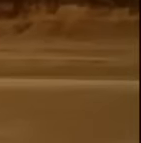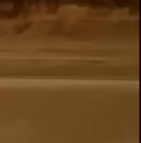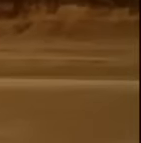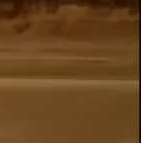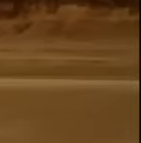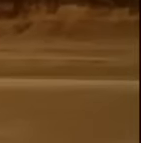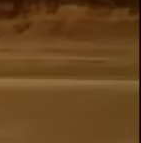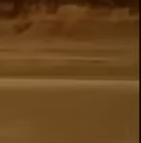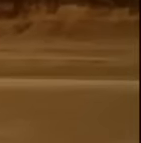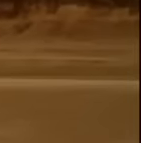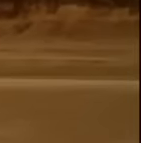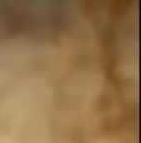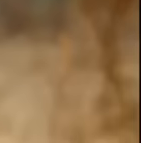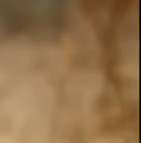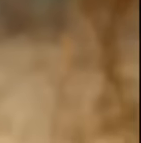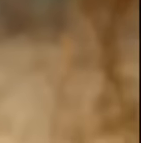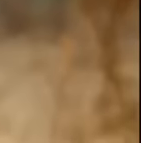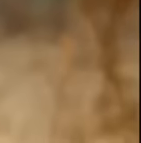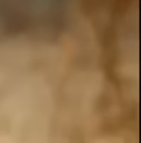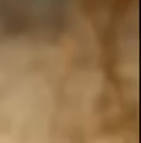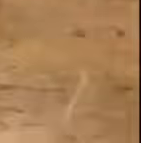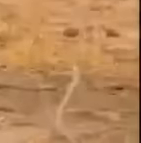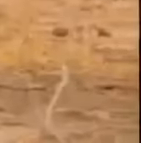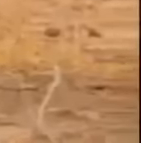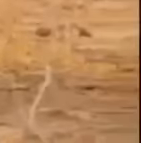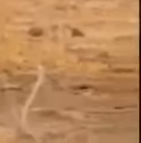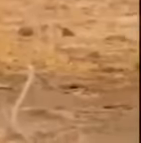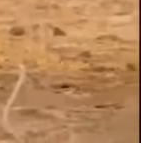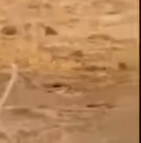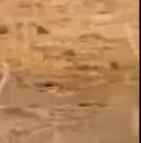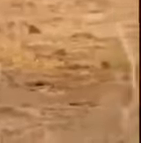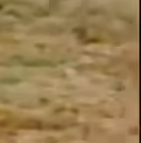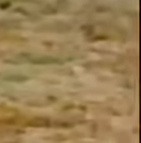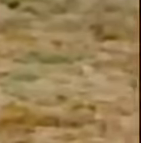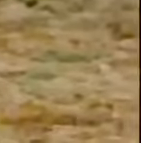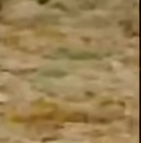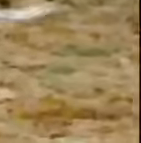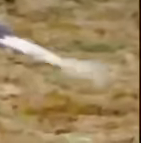A cada dia, um novo desafio. Seja presa ou predador.